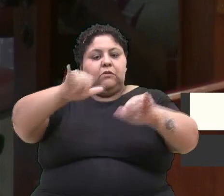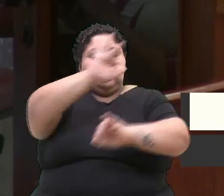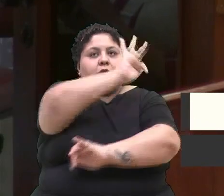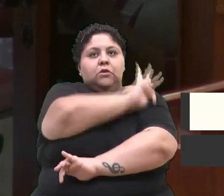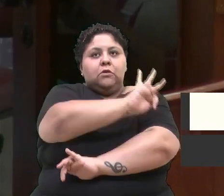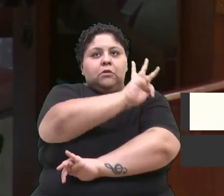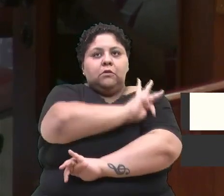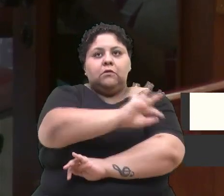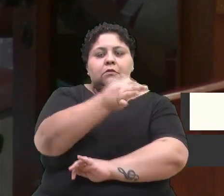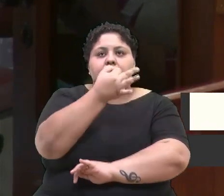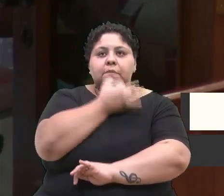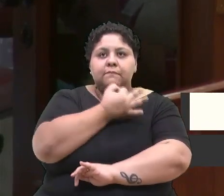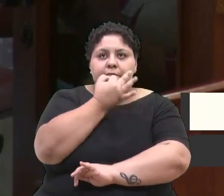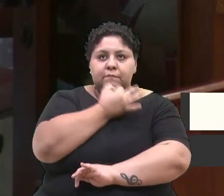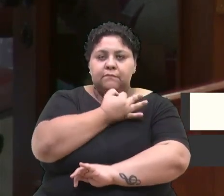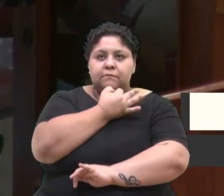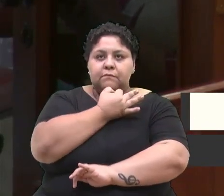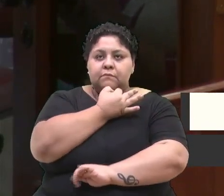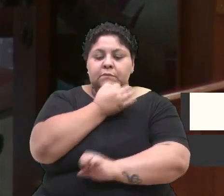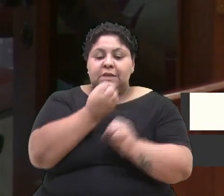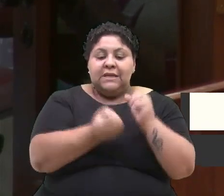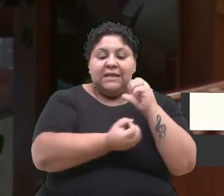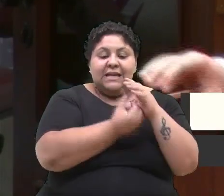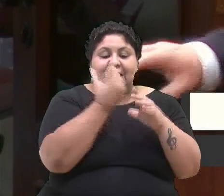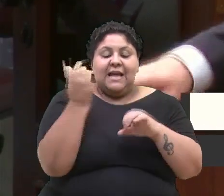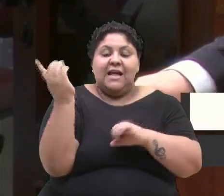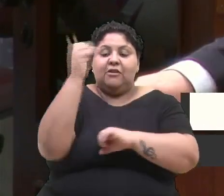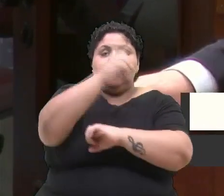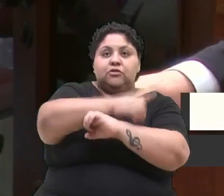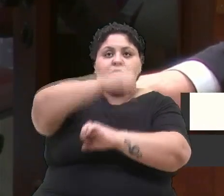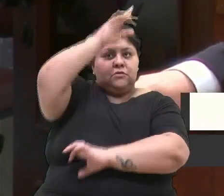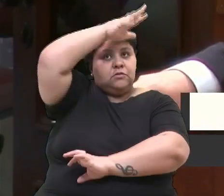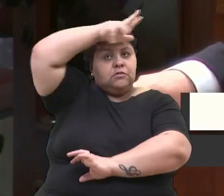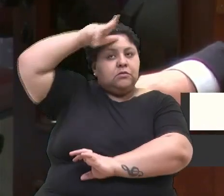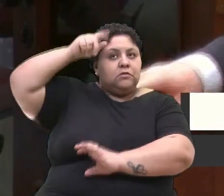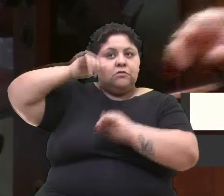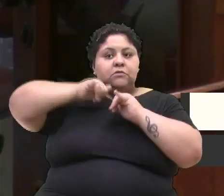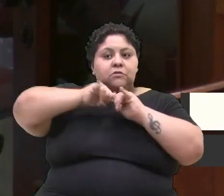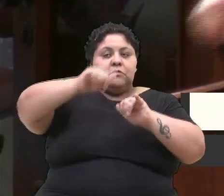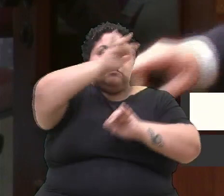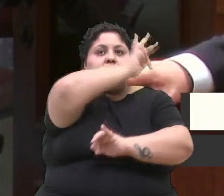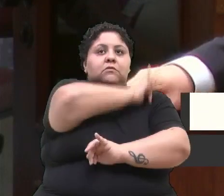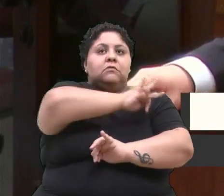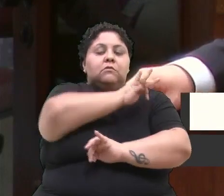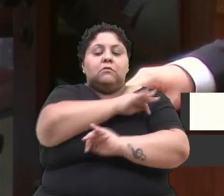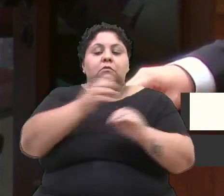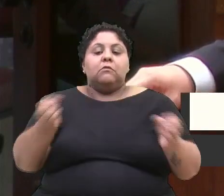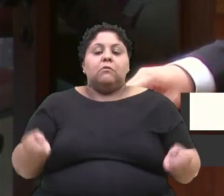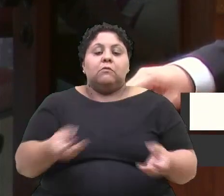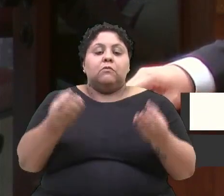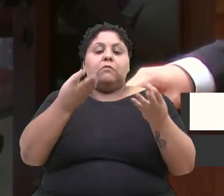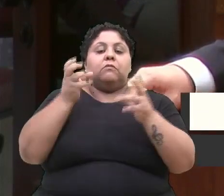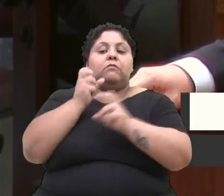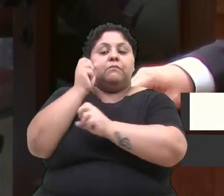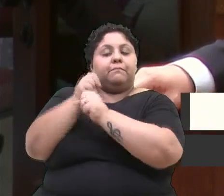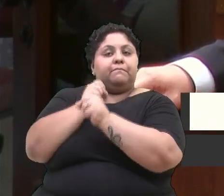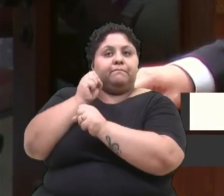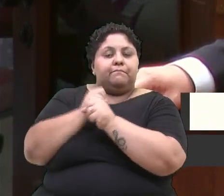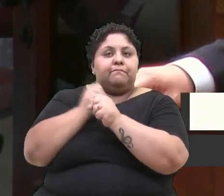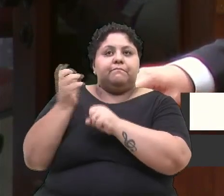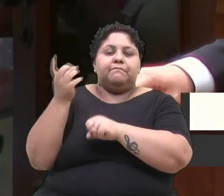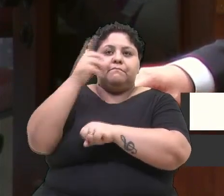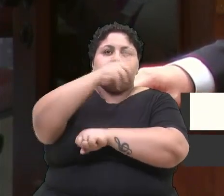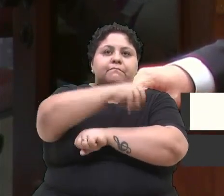Caxias do Sul, instituindo o Dia Municipal do Propagandista Farmacêutico a ser comemorado anualmente no